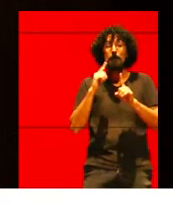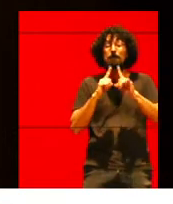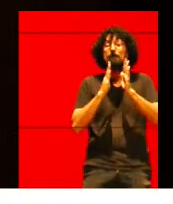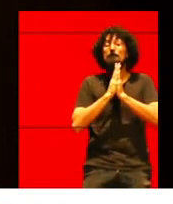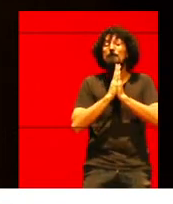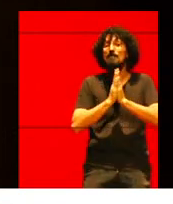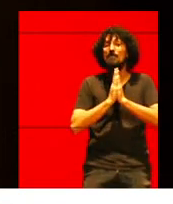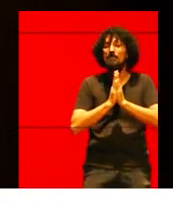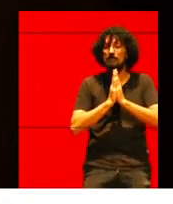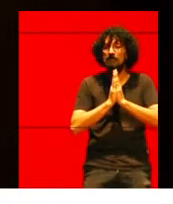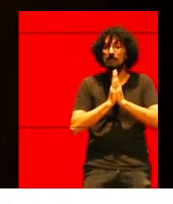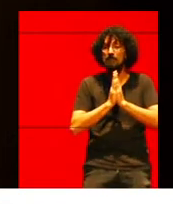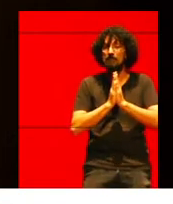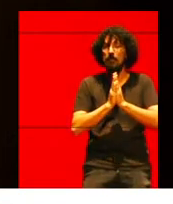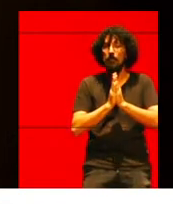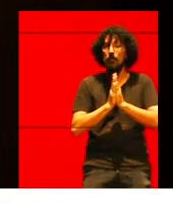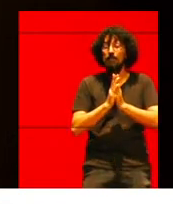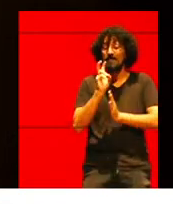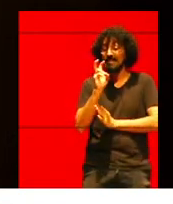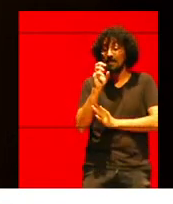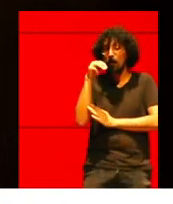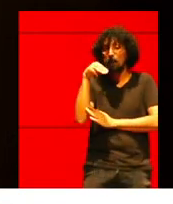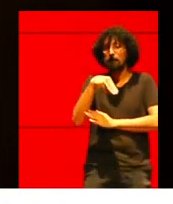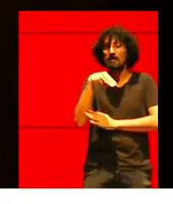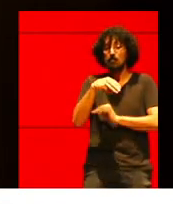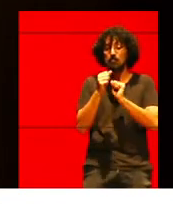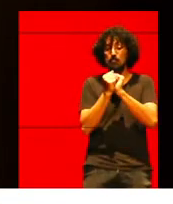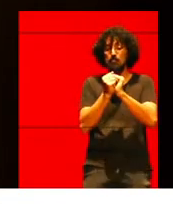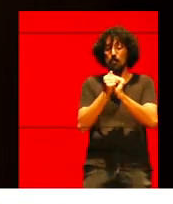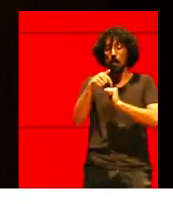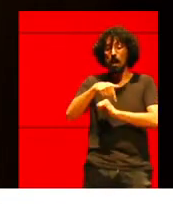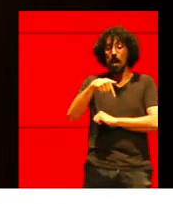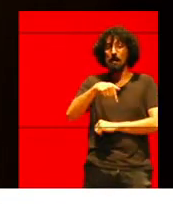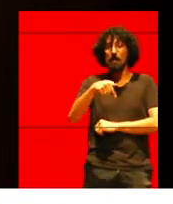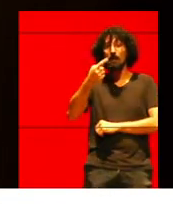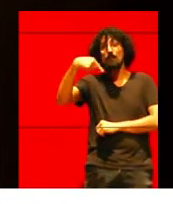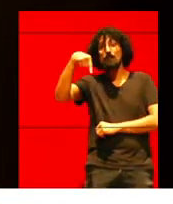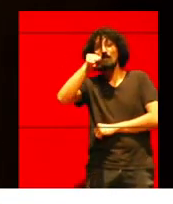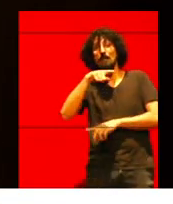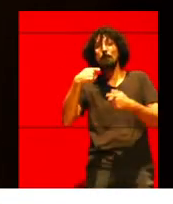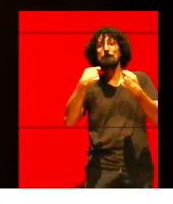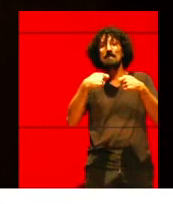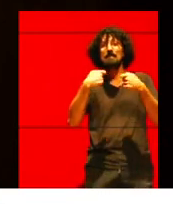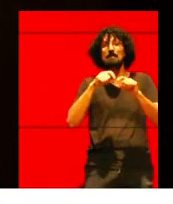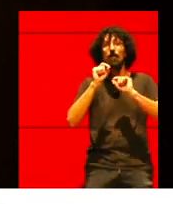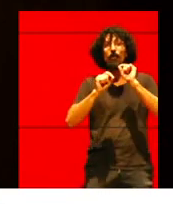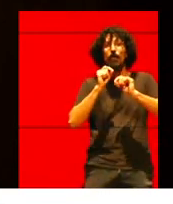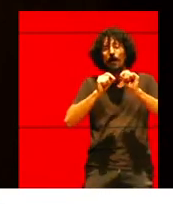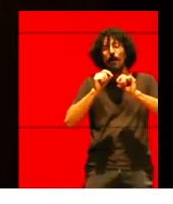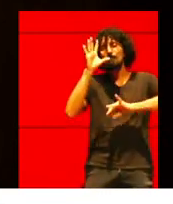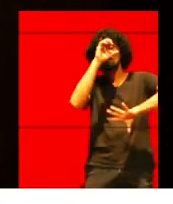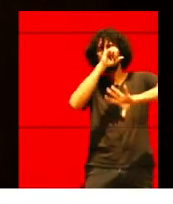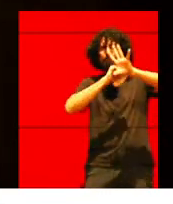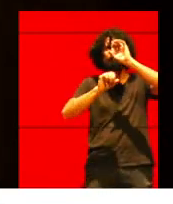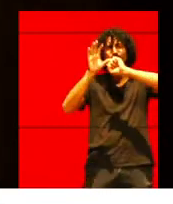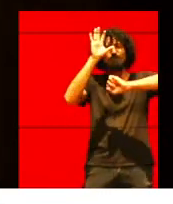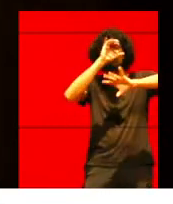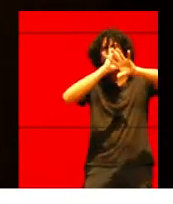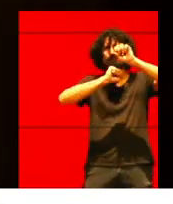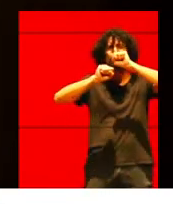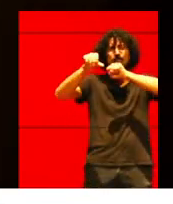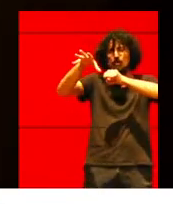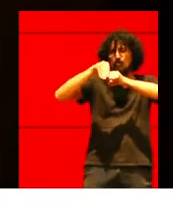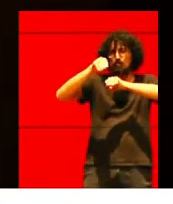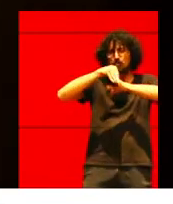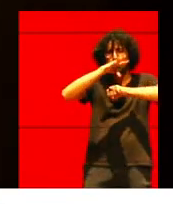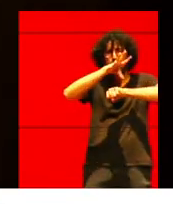favor, a gente vai ficar 50 minutos juntos e vocês precisam sair daqui com a bagagem de vocês um